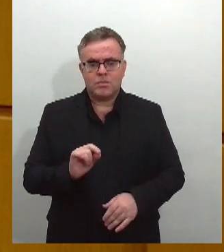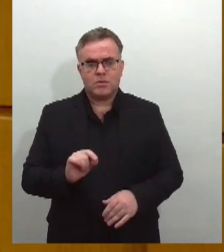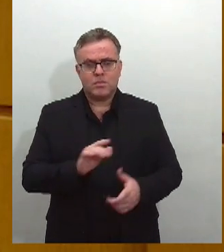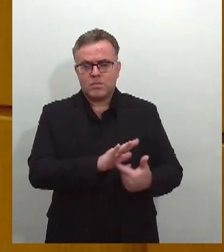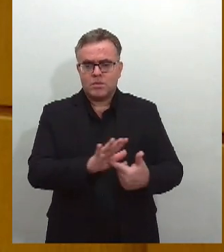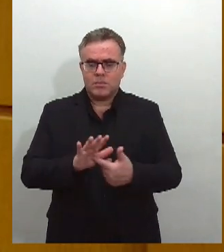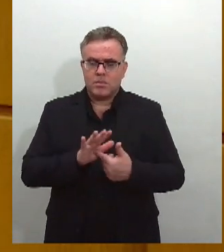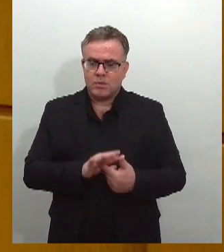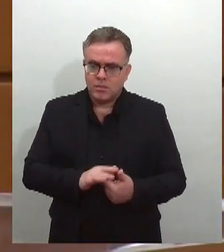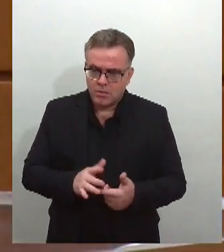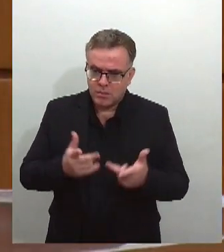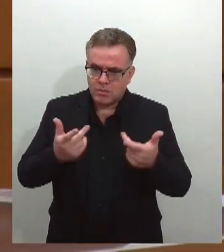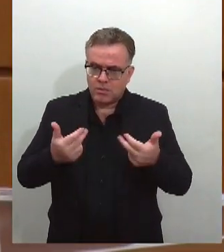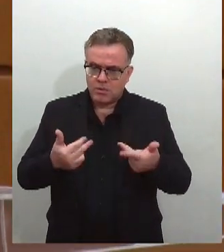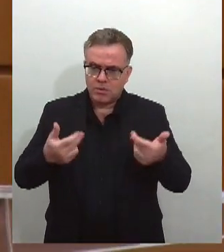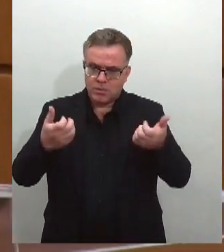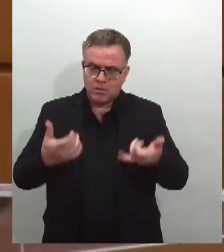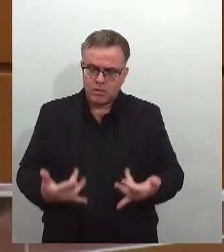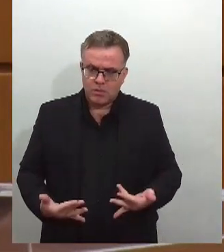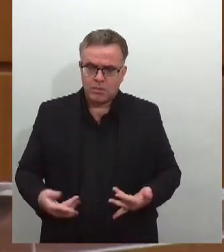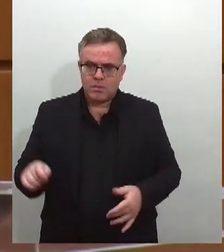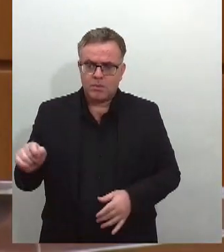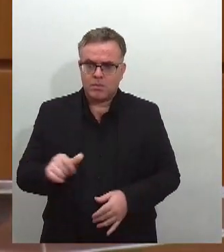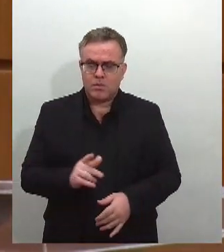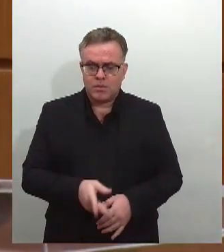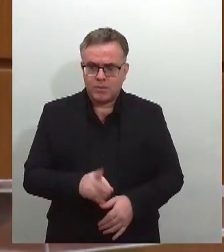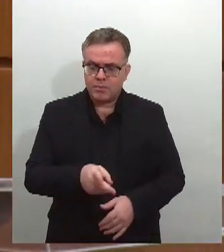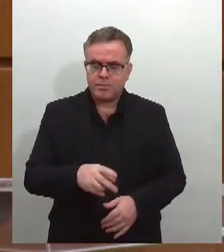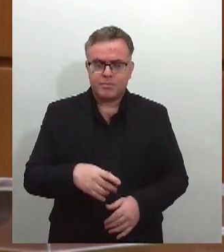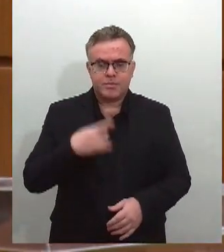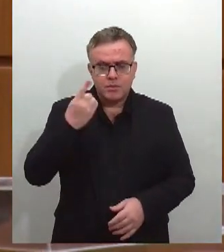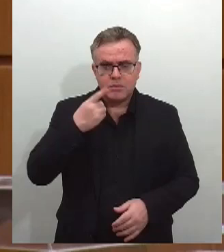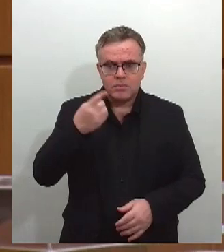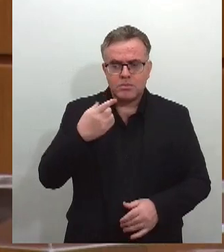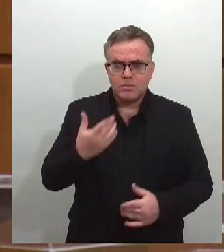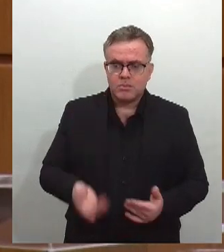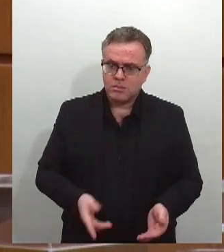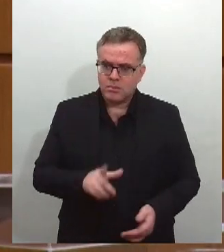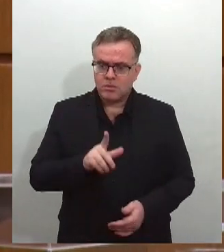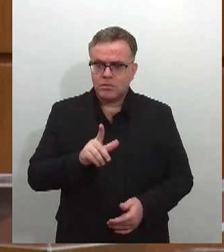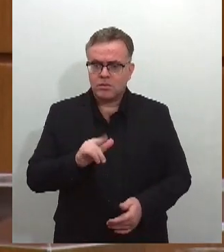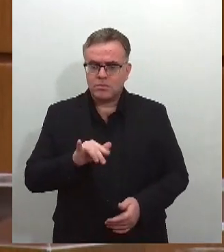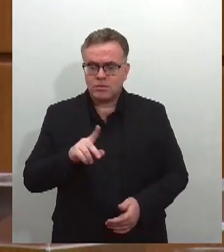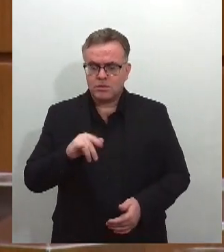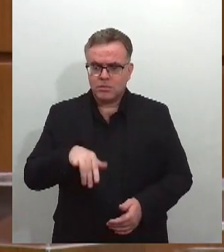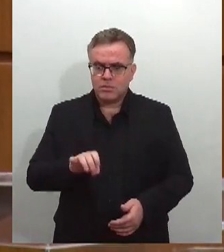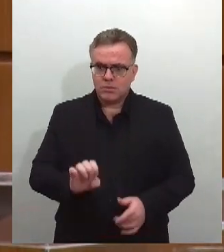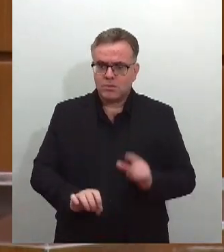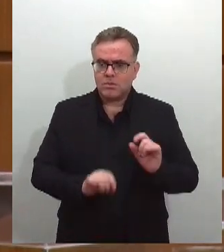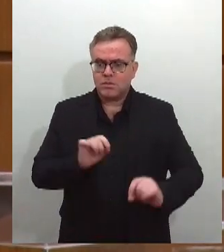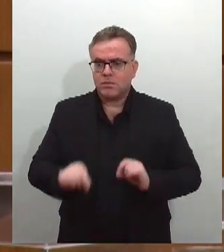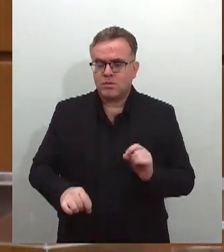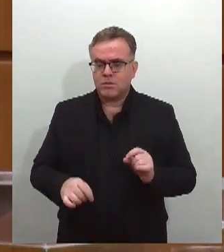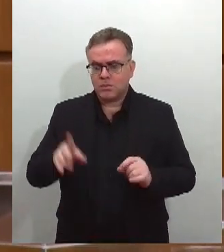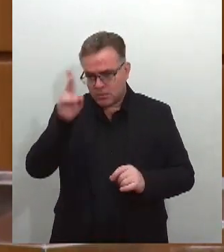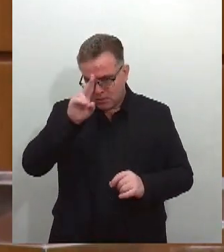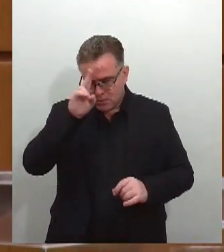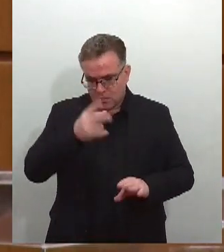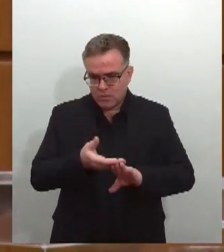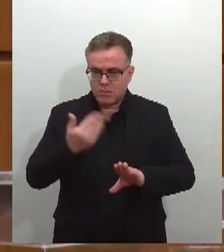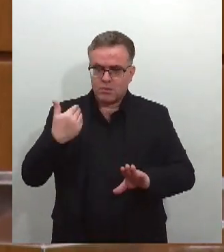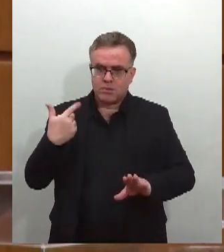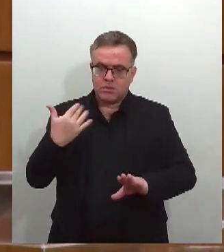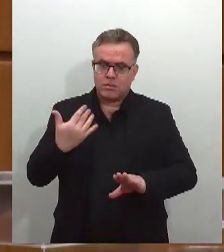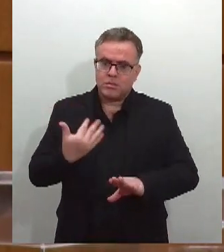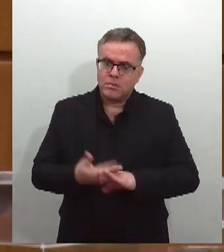questão do abono permanência. A deputada estadual Lidiane Lucena usou a tribuna para lembrar do Dia Nacional de Luta contra